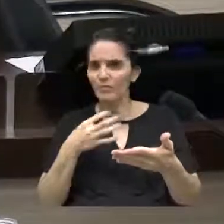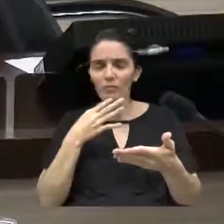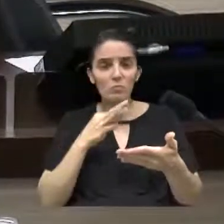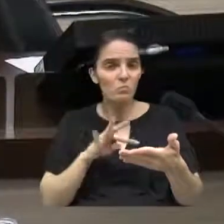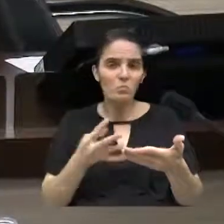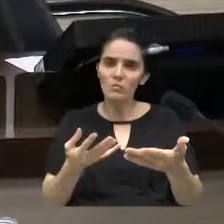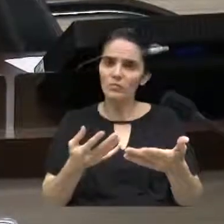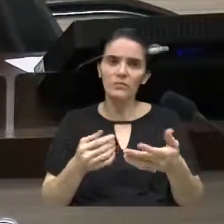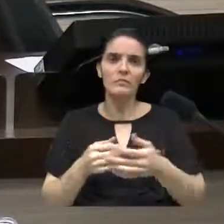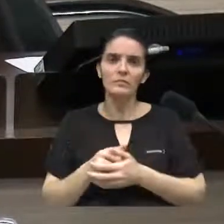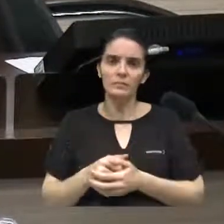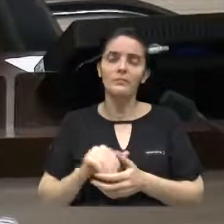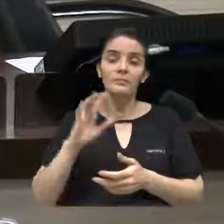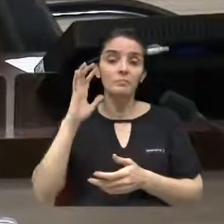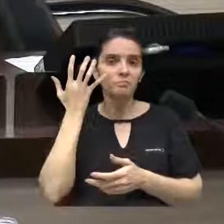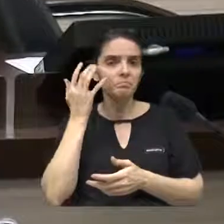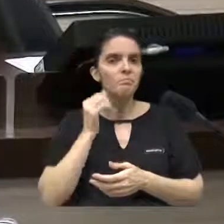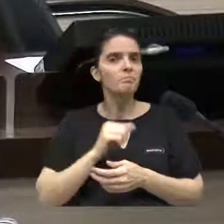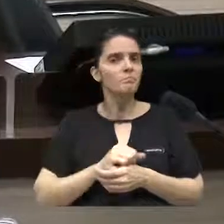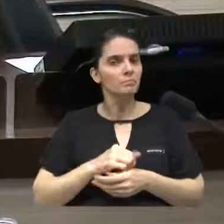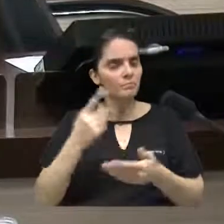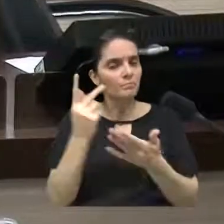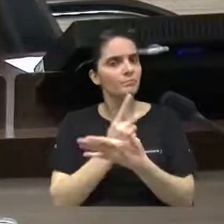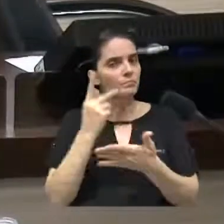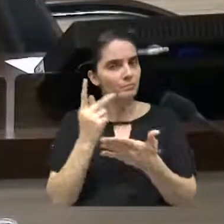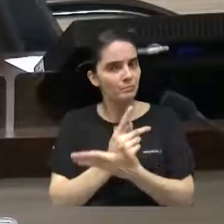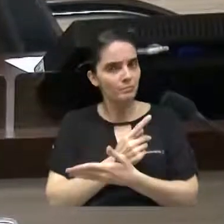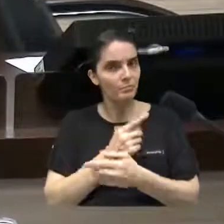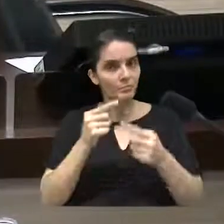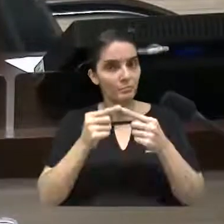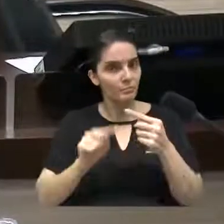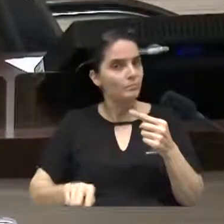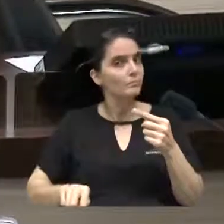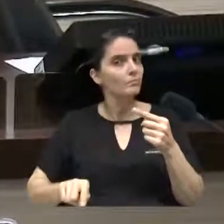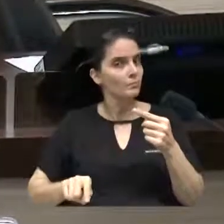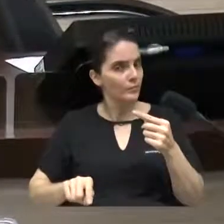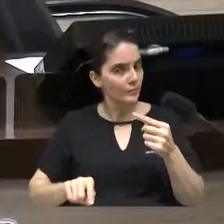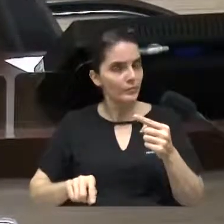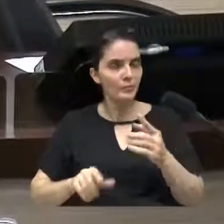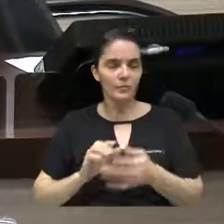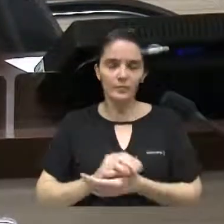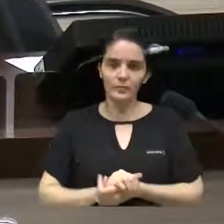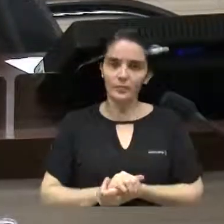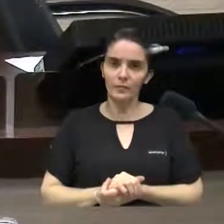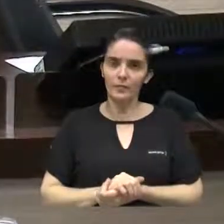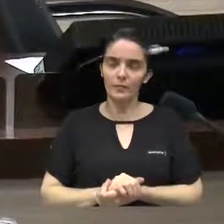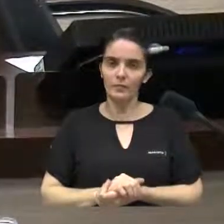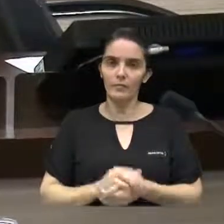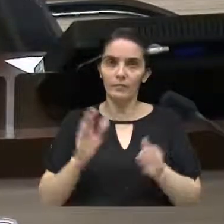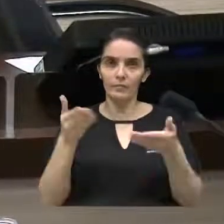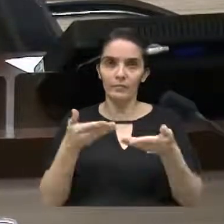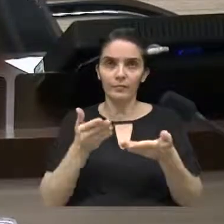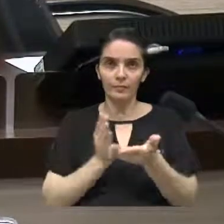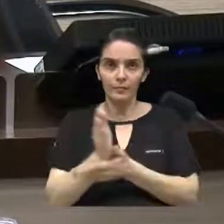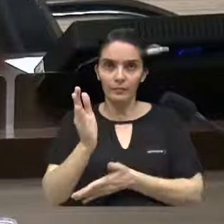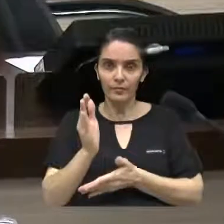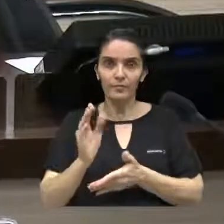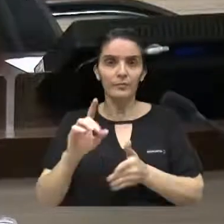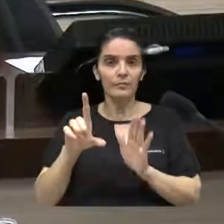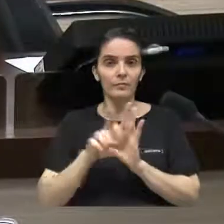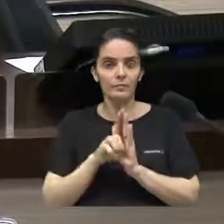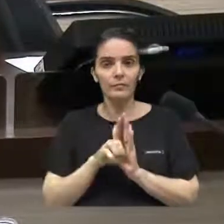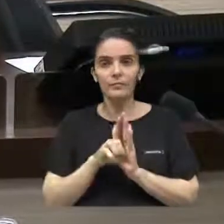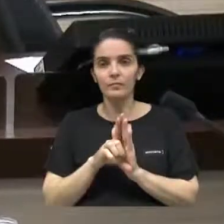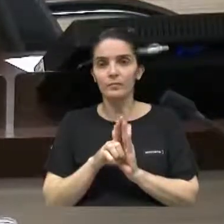conhecimento de que essa prática é abusiva e proibida pelo Código. Então, com a aprovação dessa lei, vereadora, a